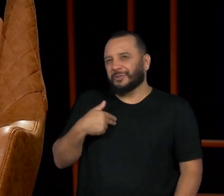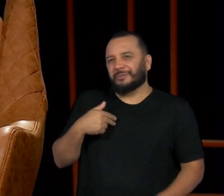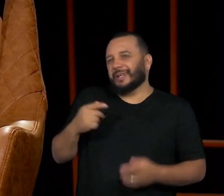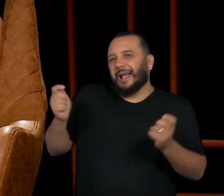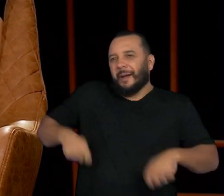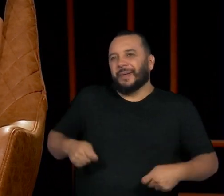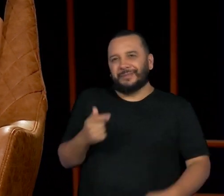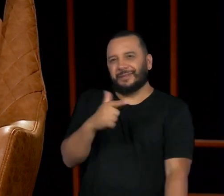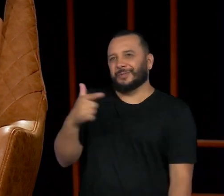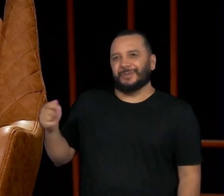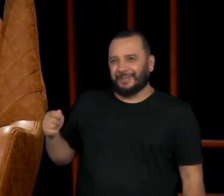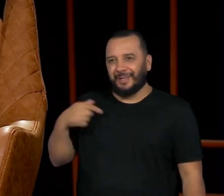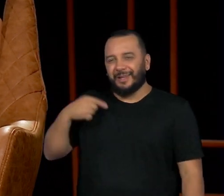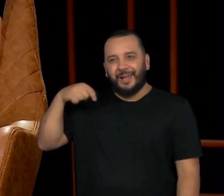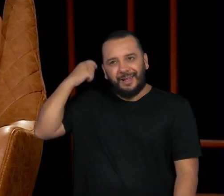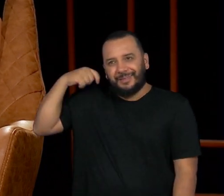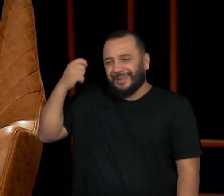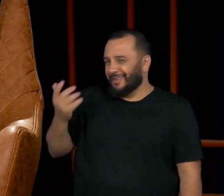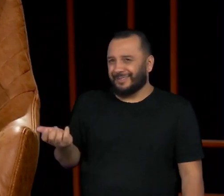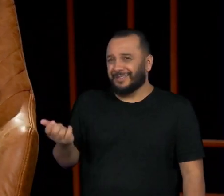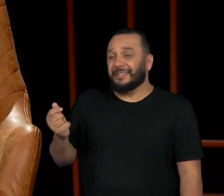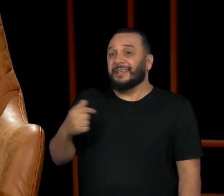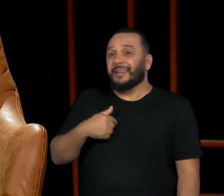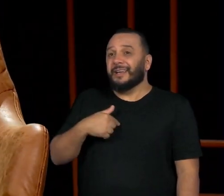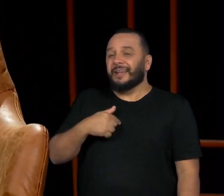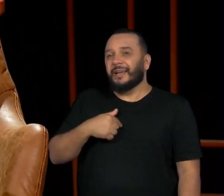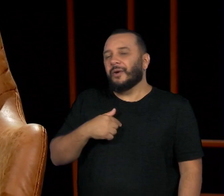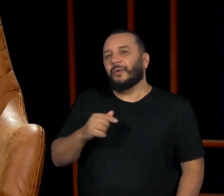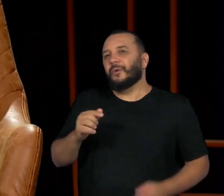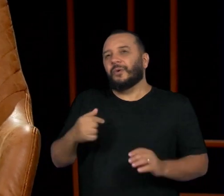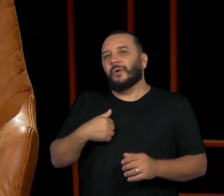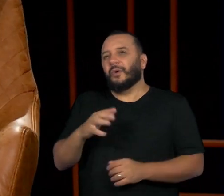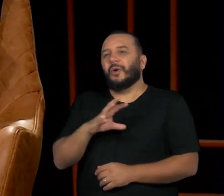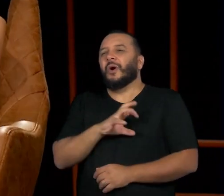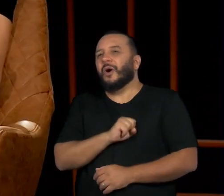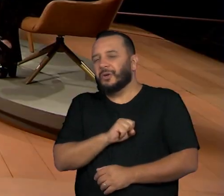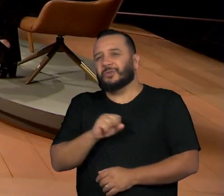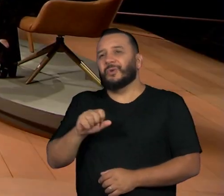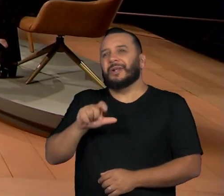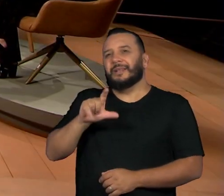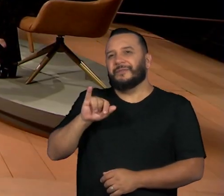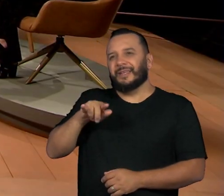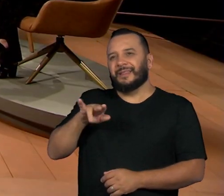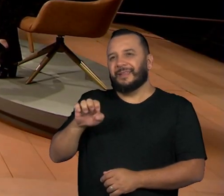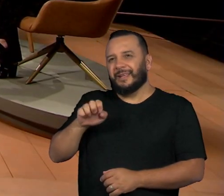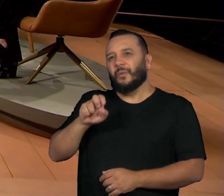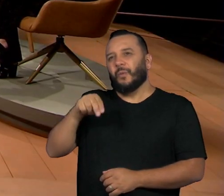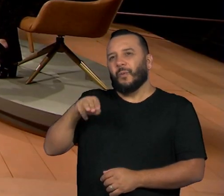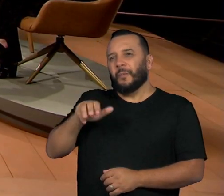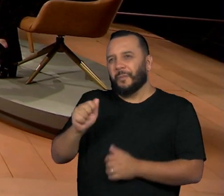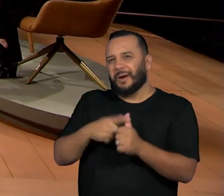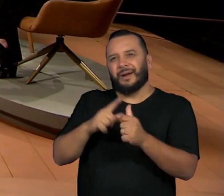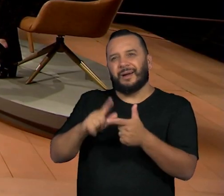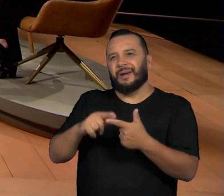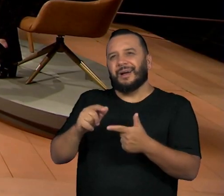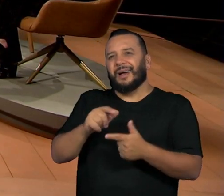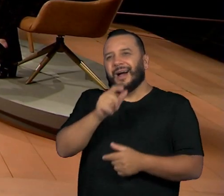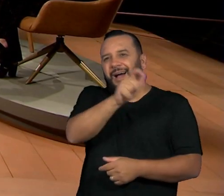de fazer isso, porque sou cinéfila, eu amo Ana Magnani, Liv Ullmann, essas atrizes. Então eu fico, gente,